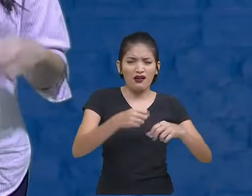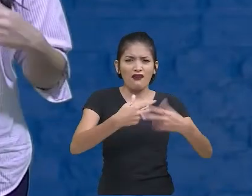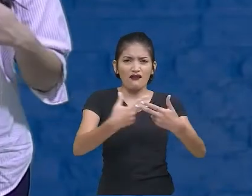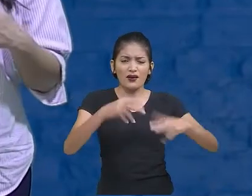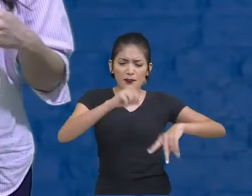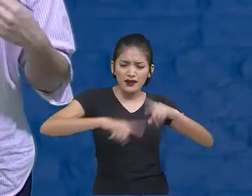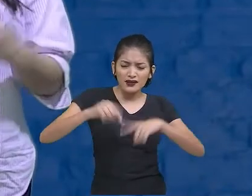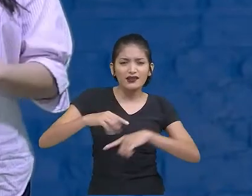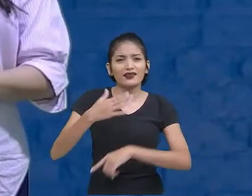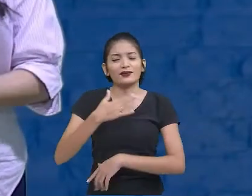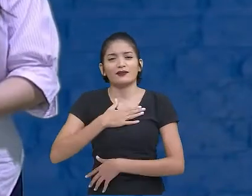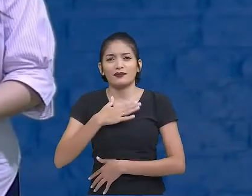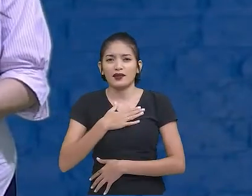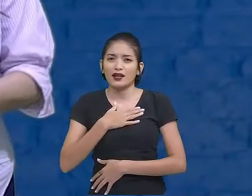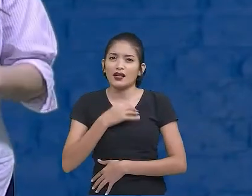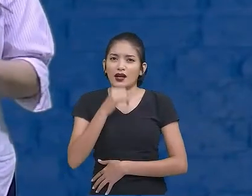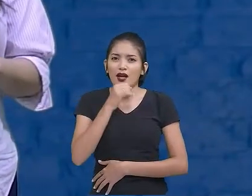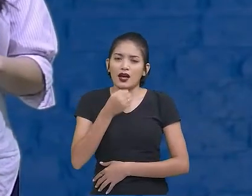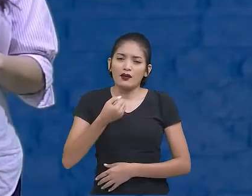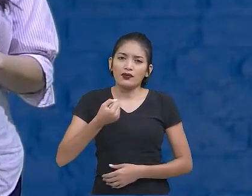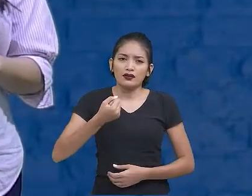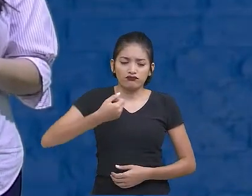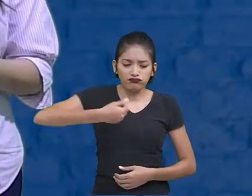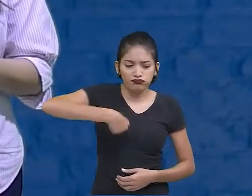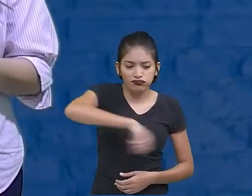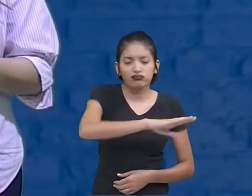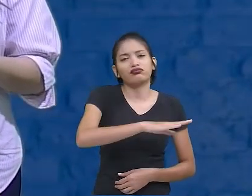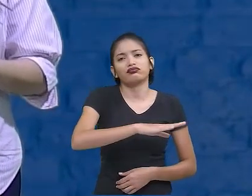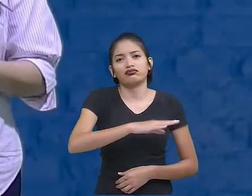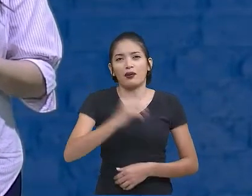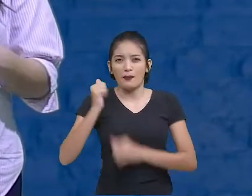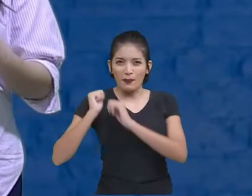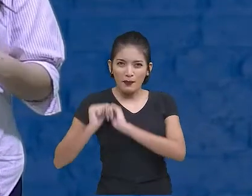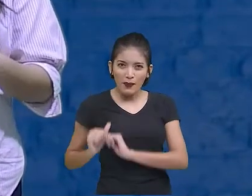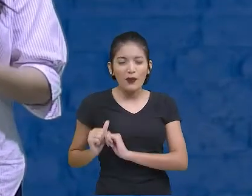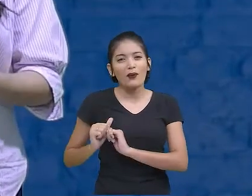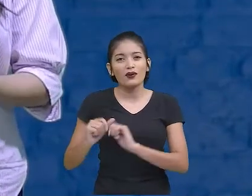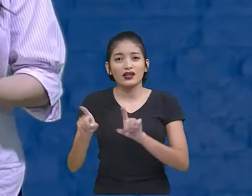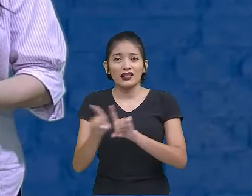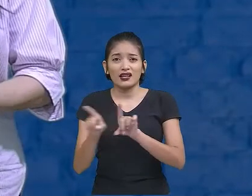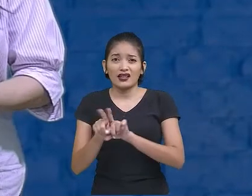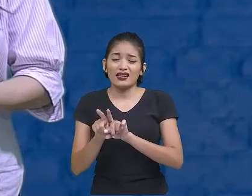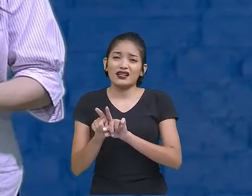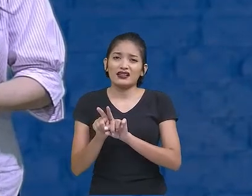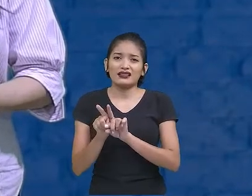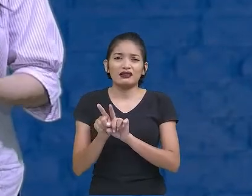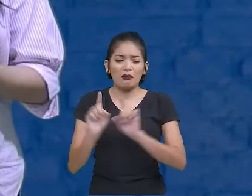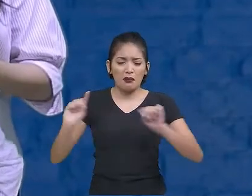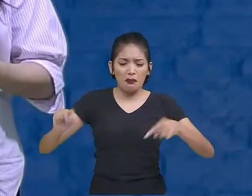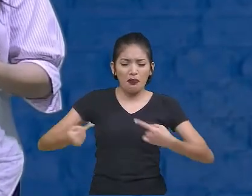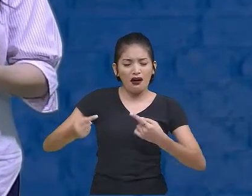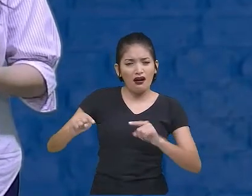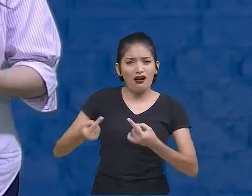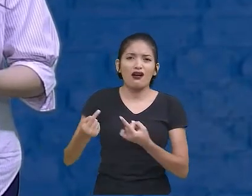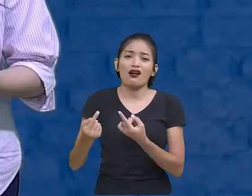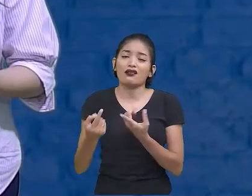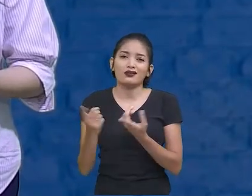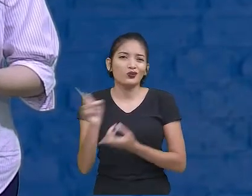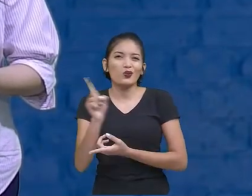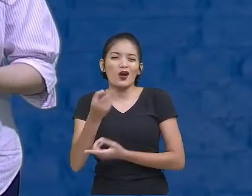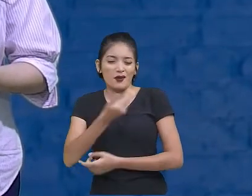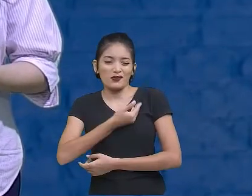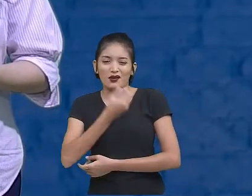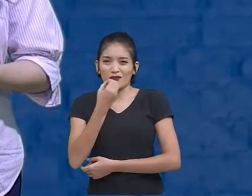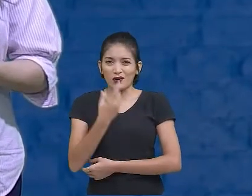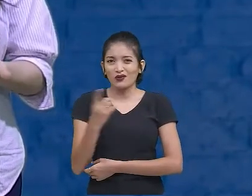né? Chuta minha bolsa, que mais? Aquela que me machuca de uma certa forma, não é uma amizade